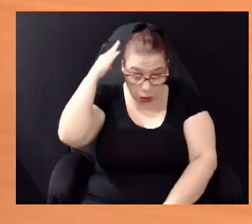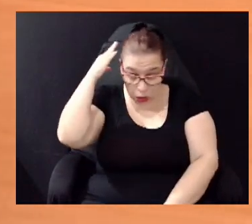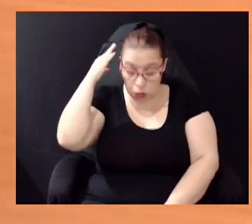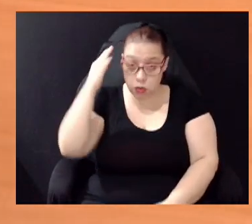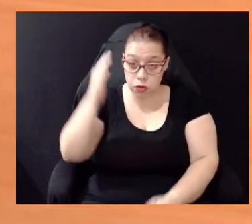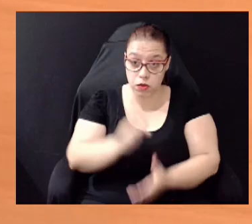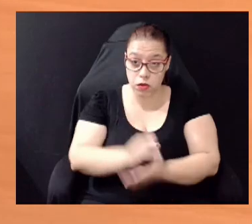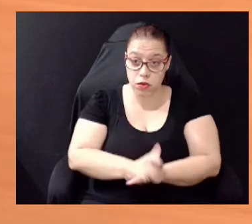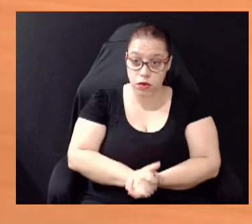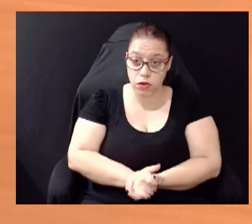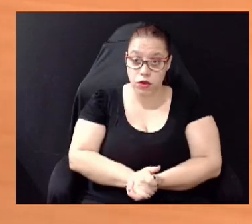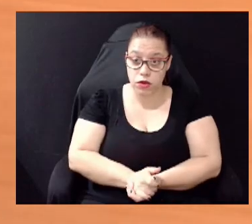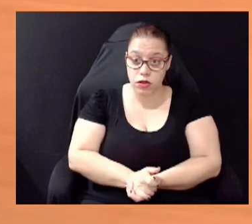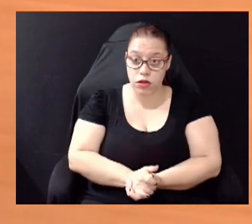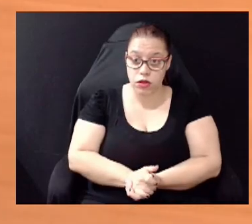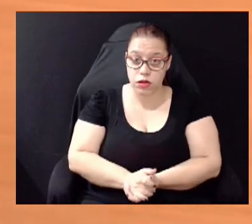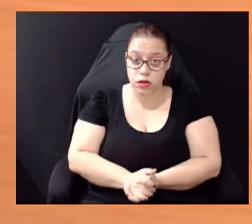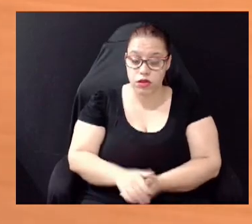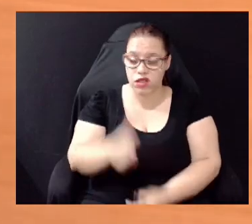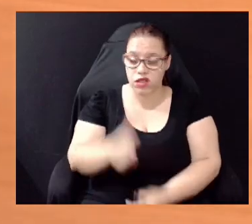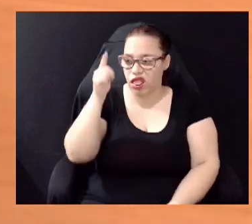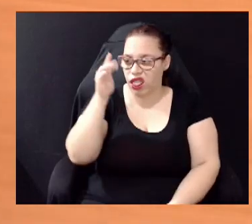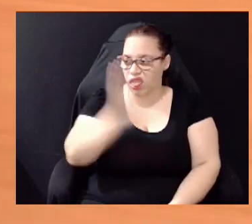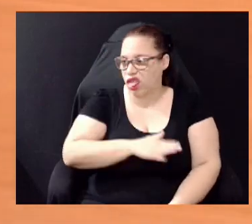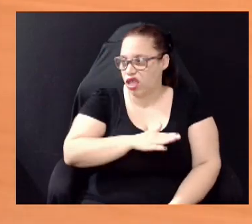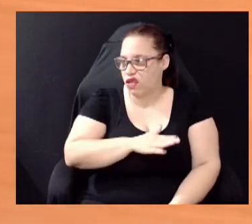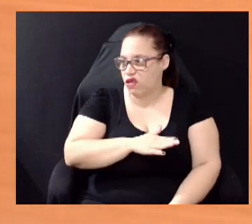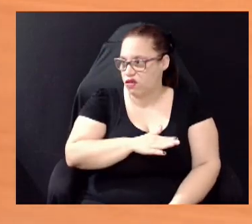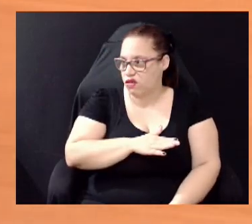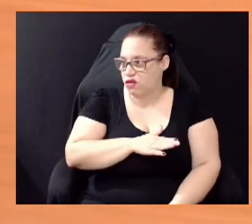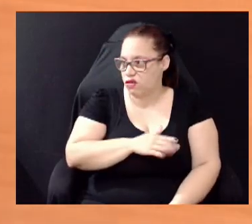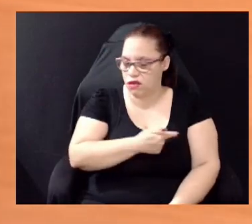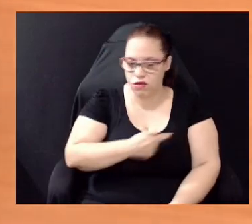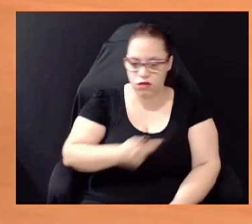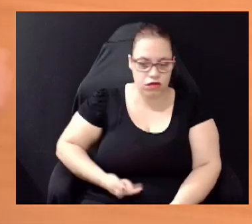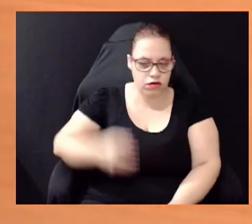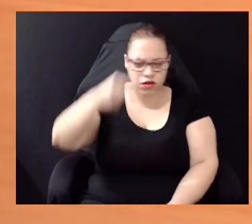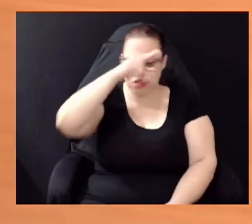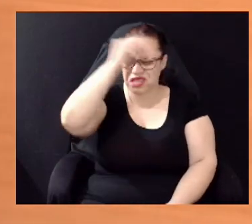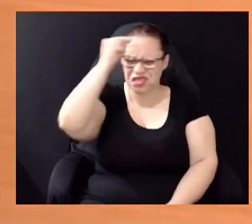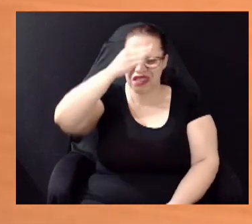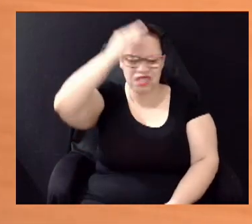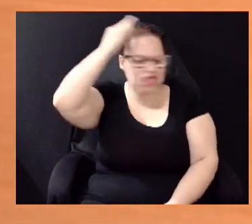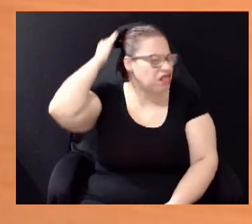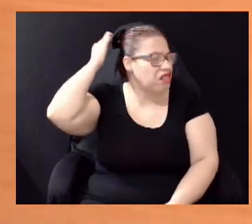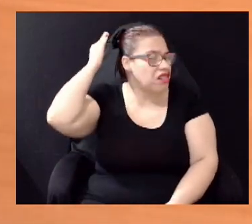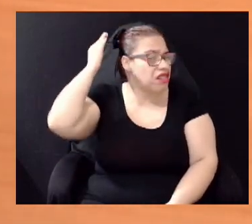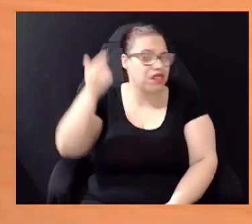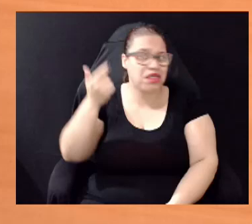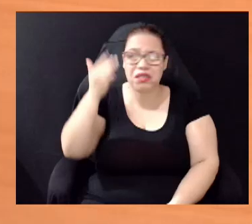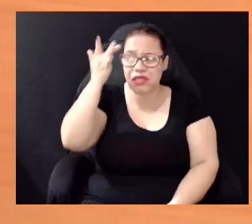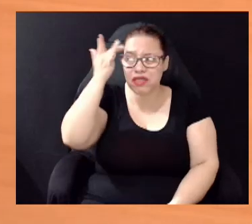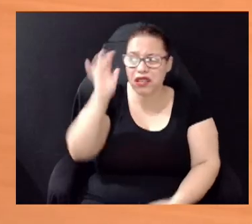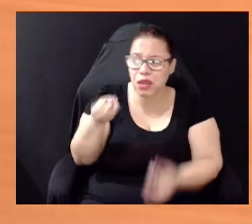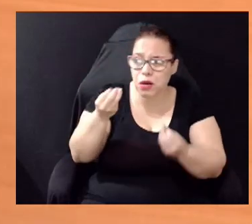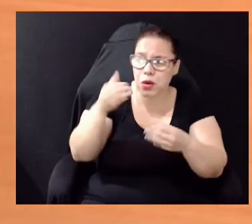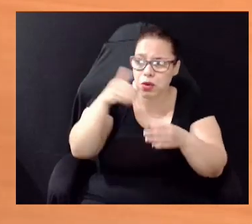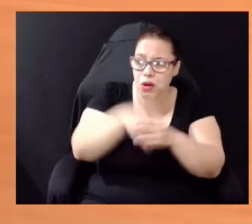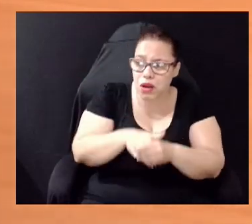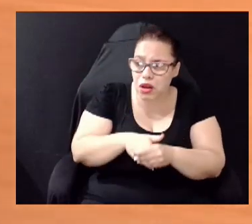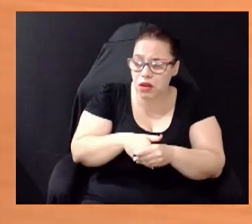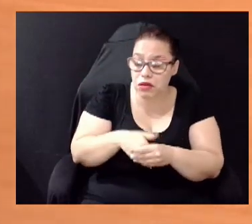dizer, do mau governo dele aqui em Campinas, que eu não concordo. O Dário, uma pessoa, não sei como que ganhou a eleição, mas nós